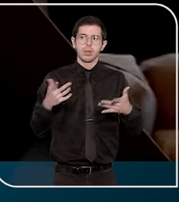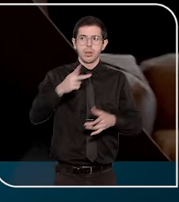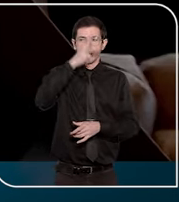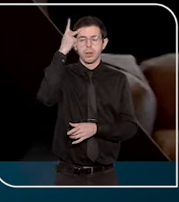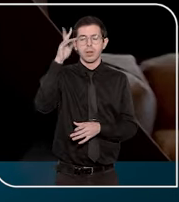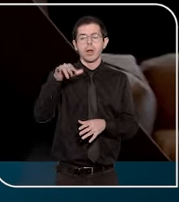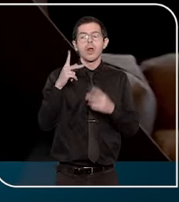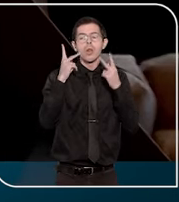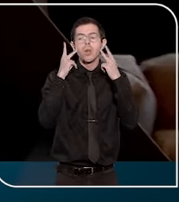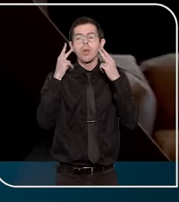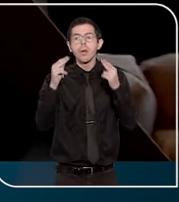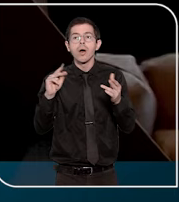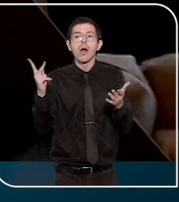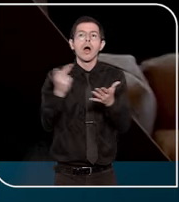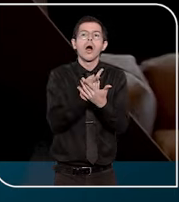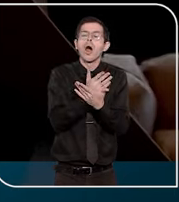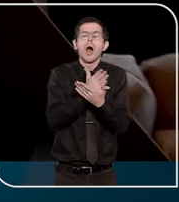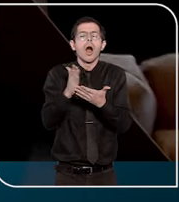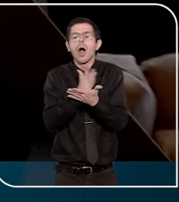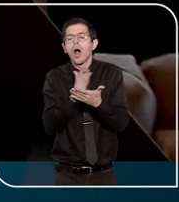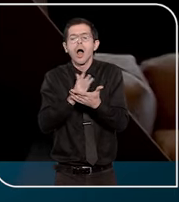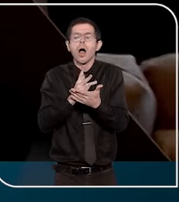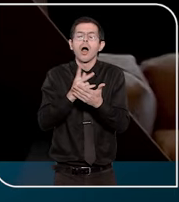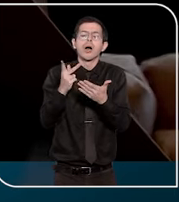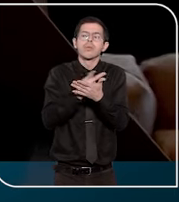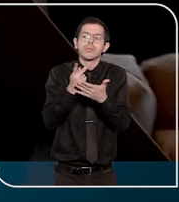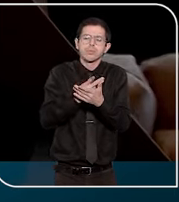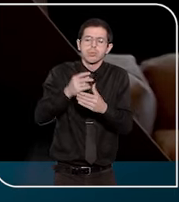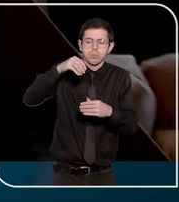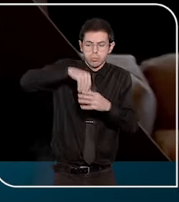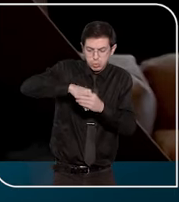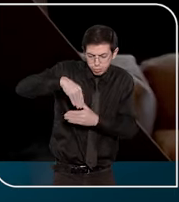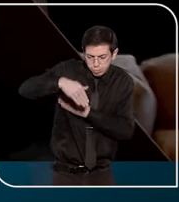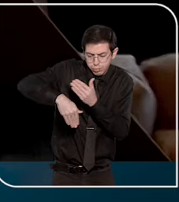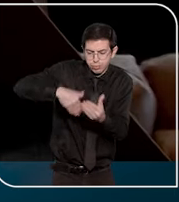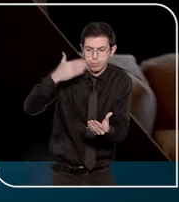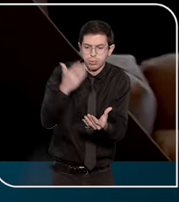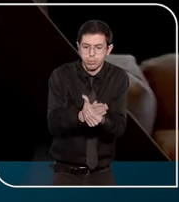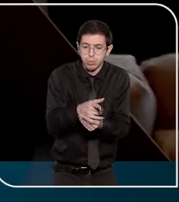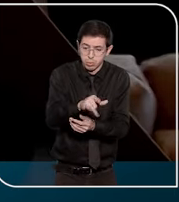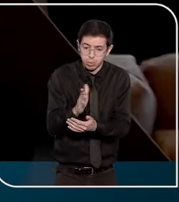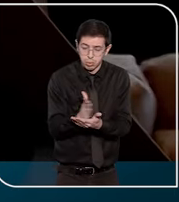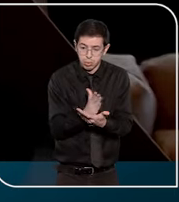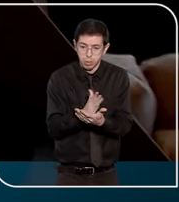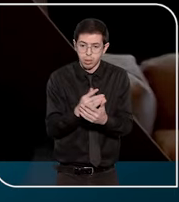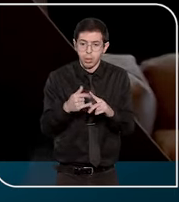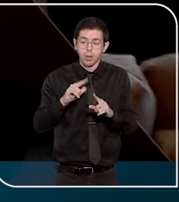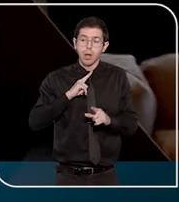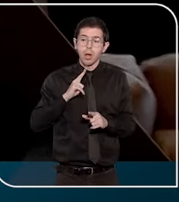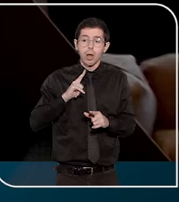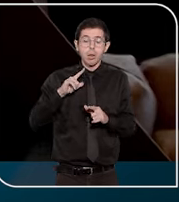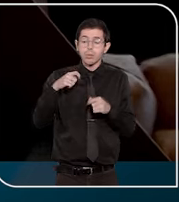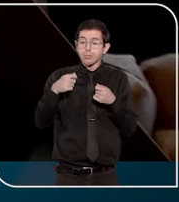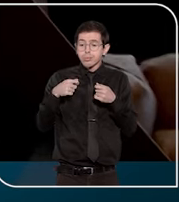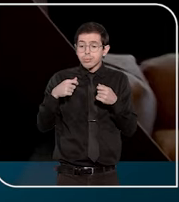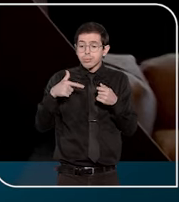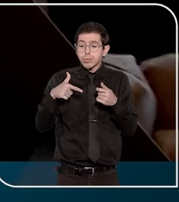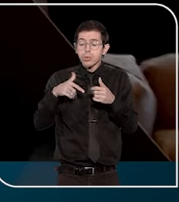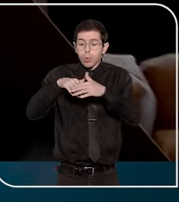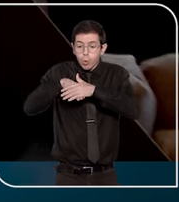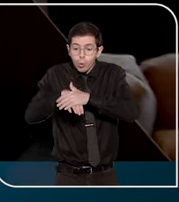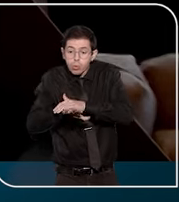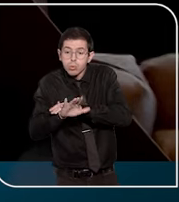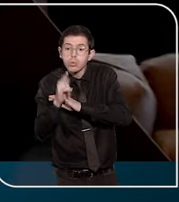comum que aconteçam alguns errinhos processuais aqui nessa fase, até por falta de hábito mesmo, de chegar às